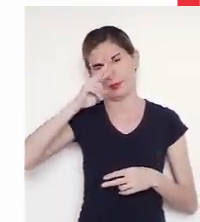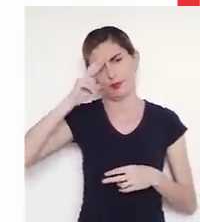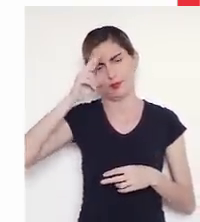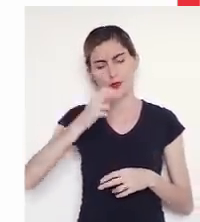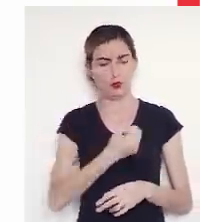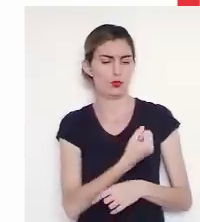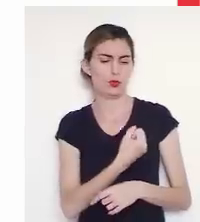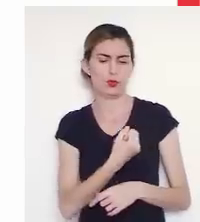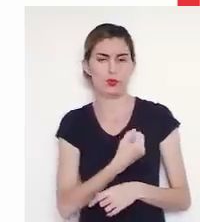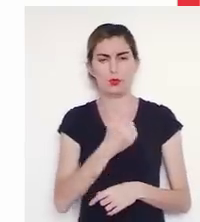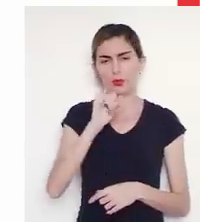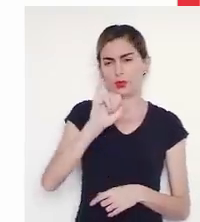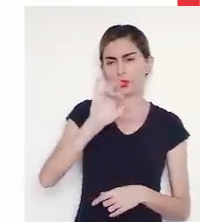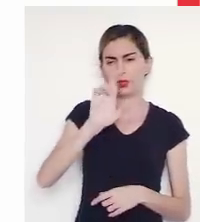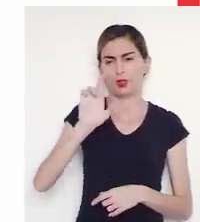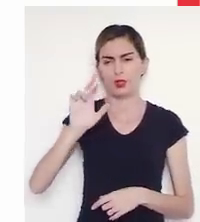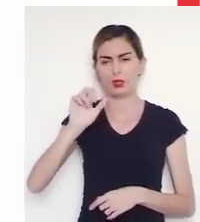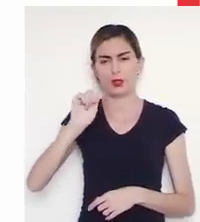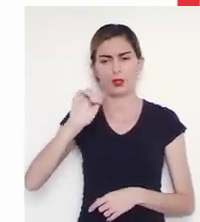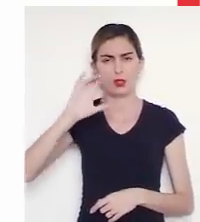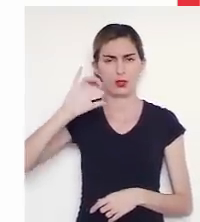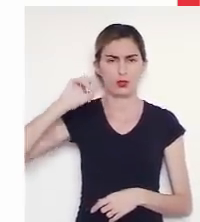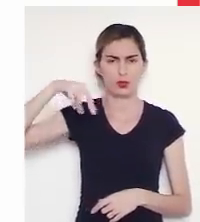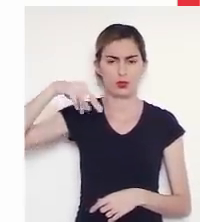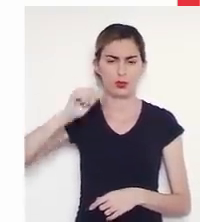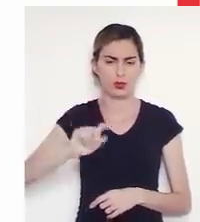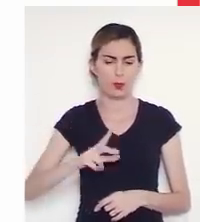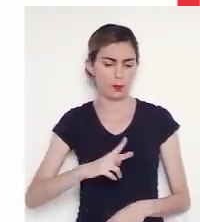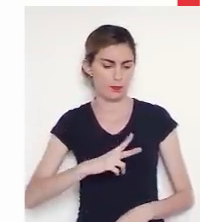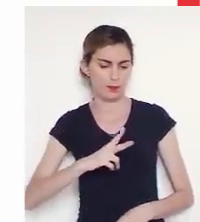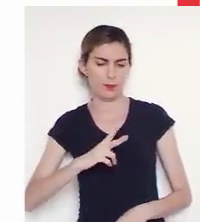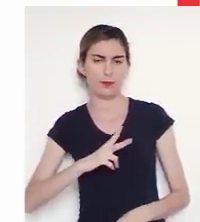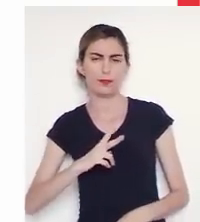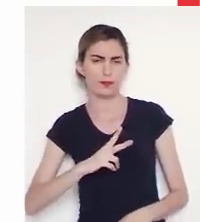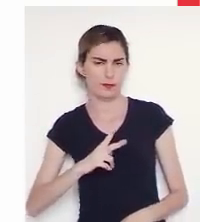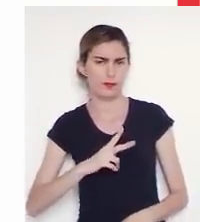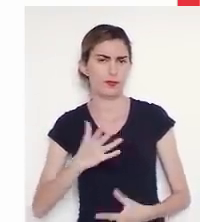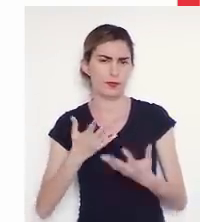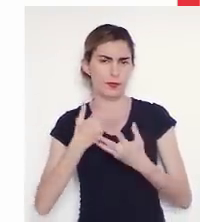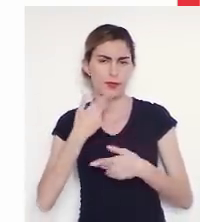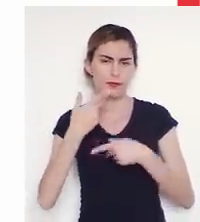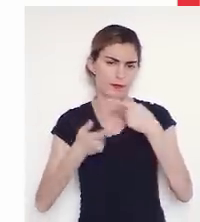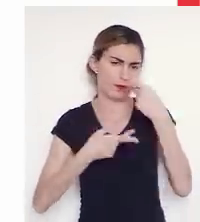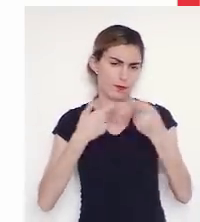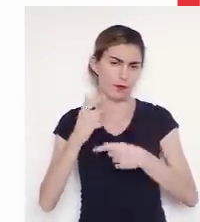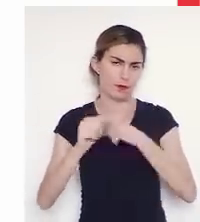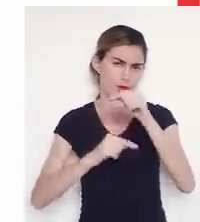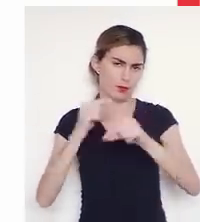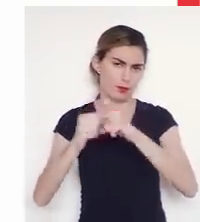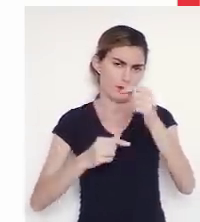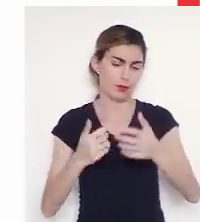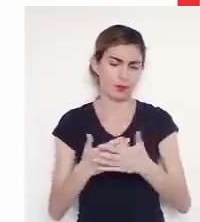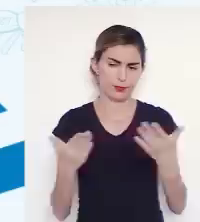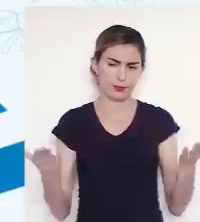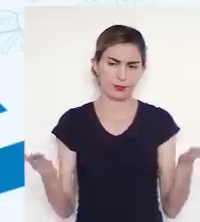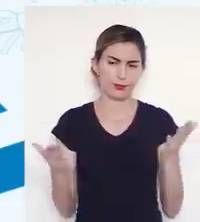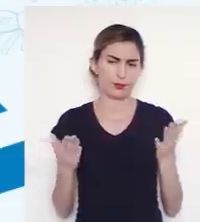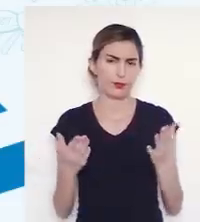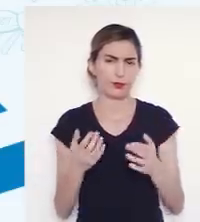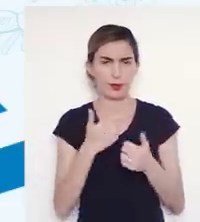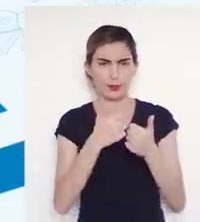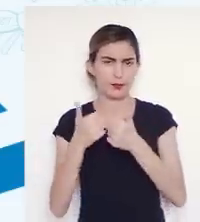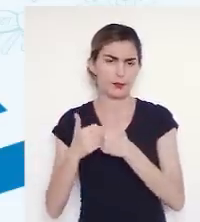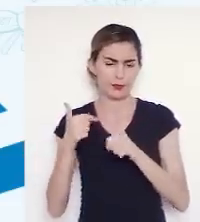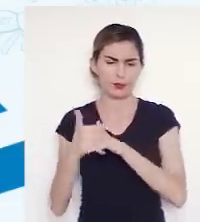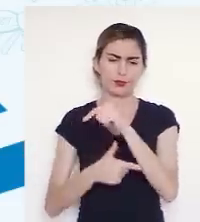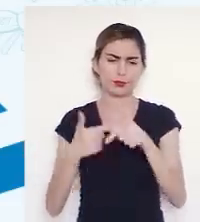que o número irracional, ele tem uma particularidade, e aí eu quero falar um pouco sobre isso com vocês. Bem, pessoal, eu